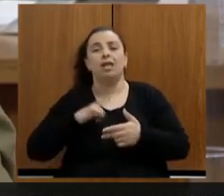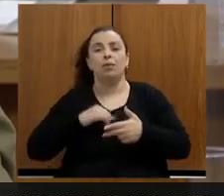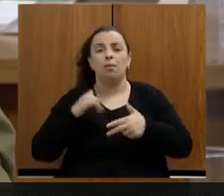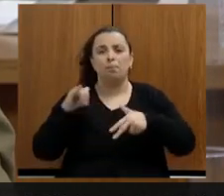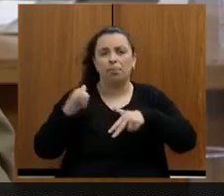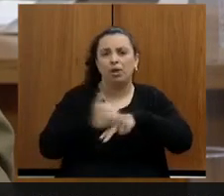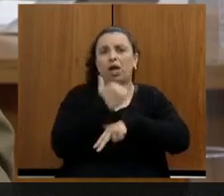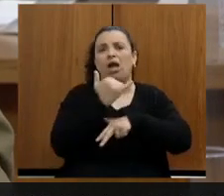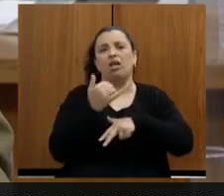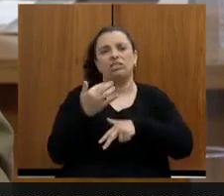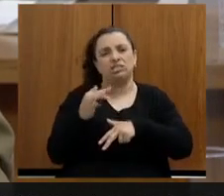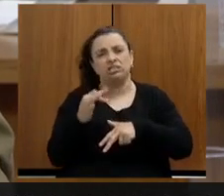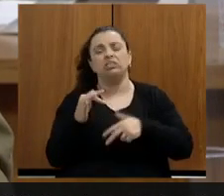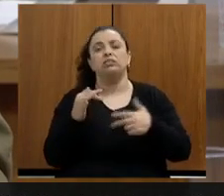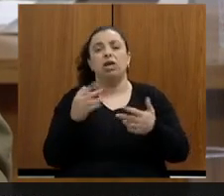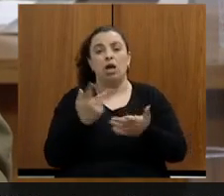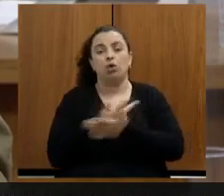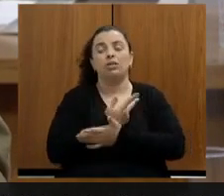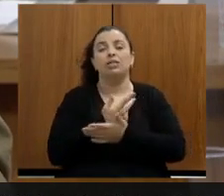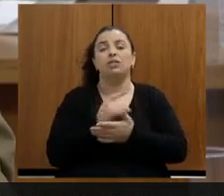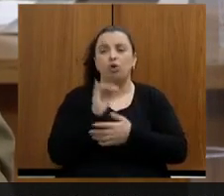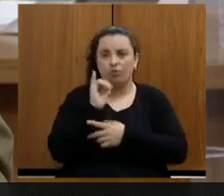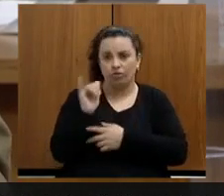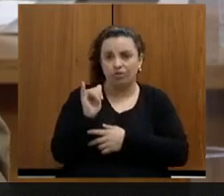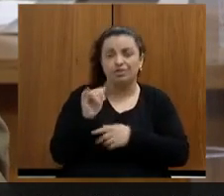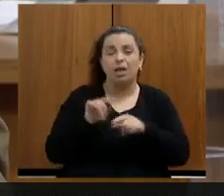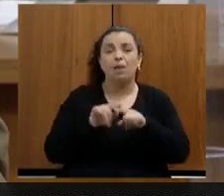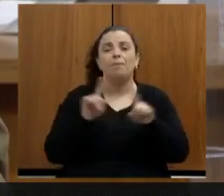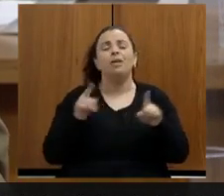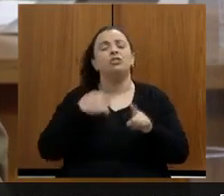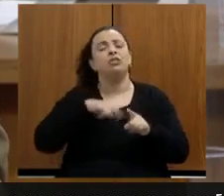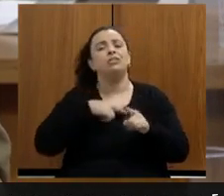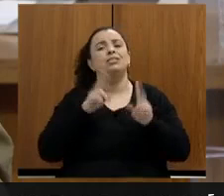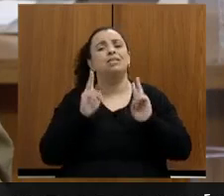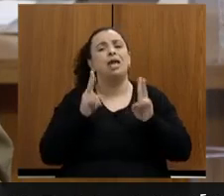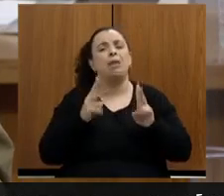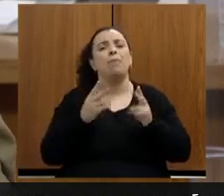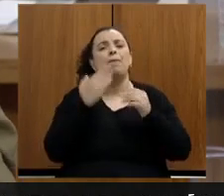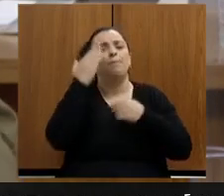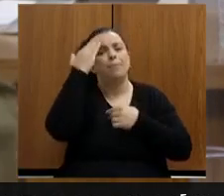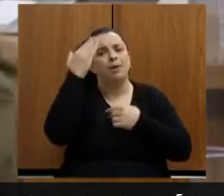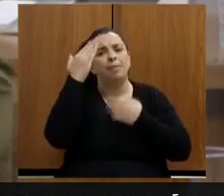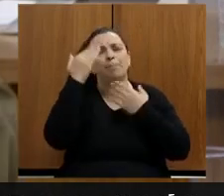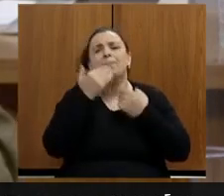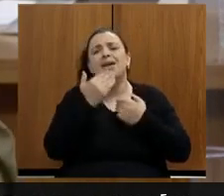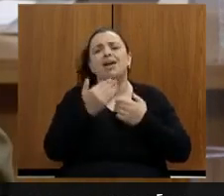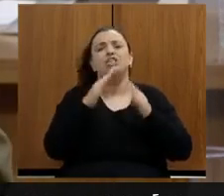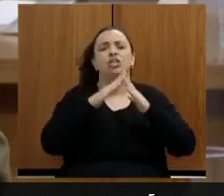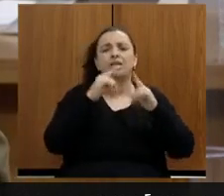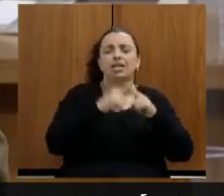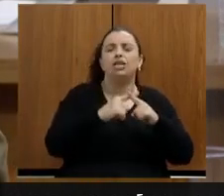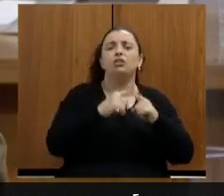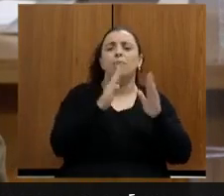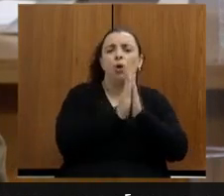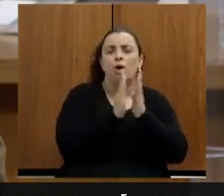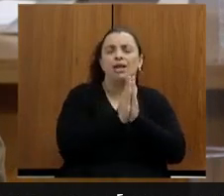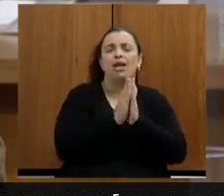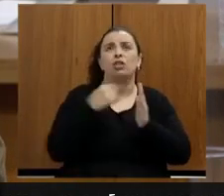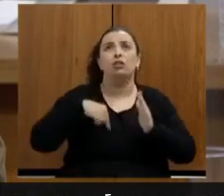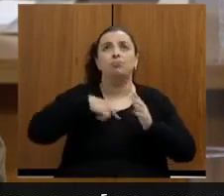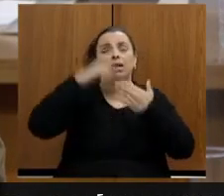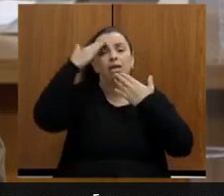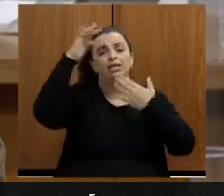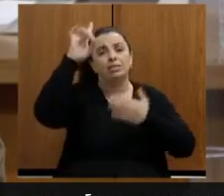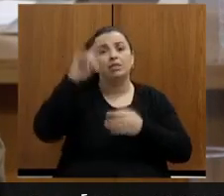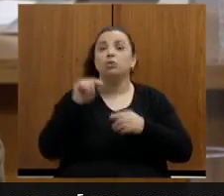Mas essa é uma afirmação que eu falo com muito orgulho a gente pede as igreja para orar a gente agradece a Deus porque isso é muito precioso para nós